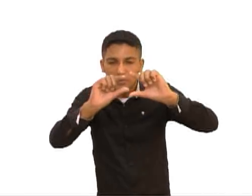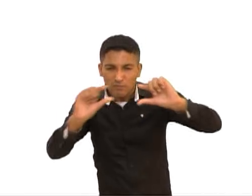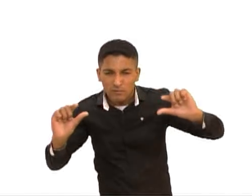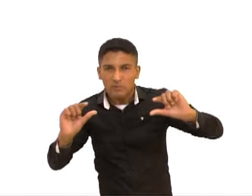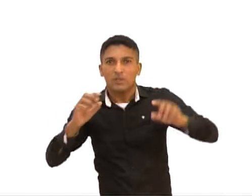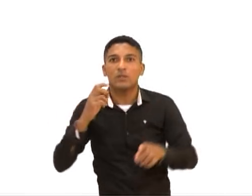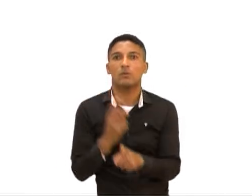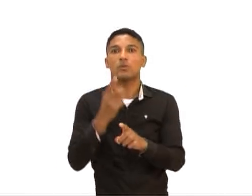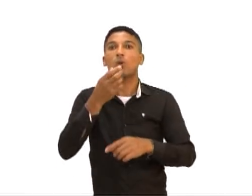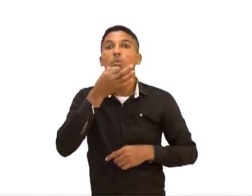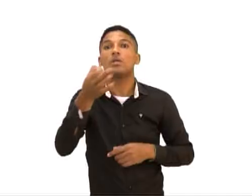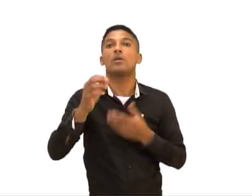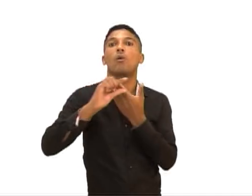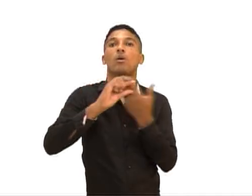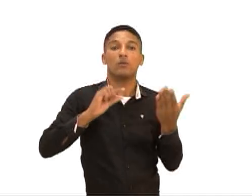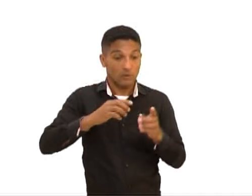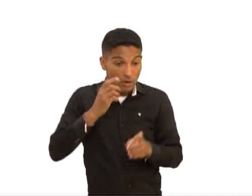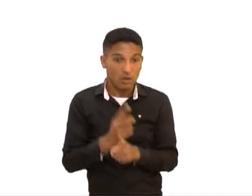esse exercício.